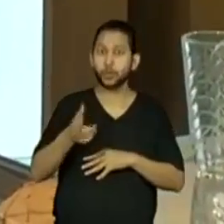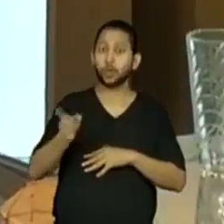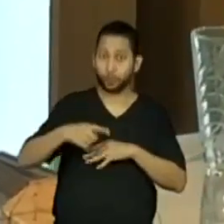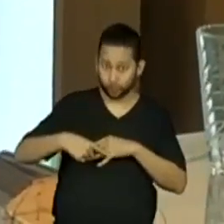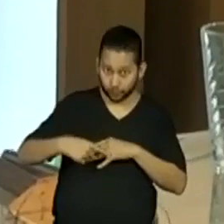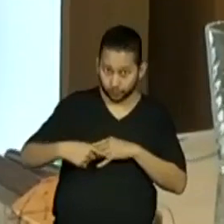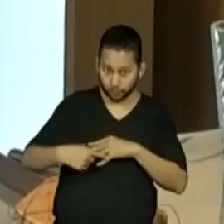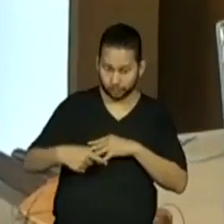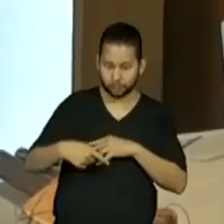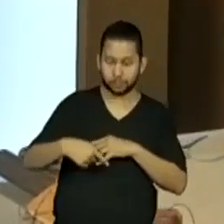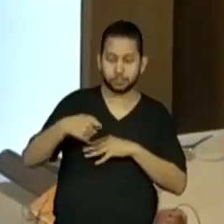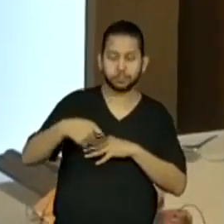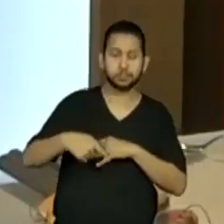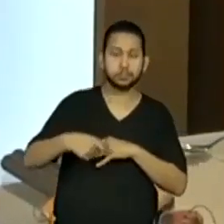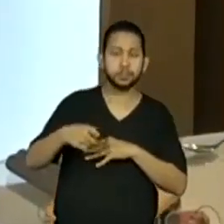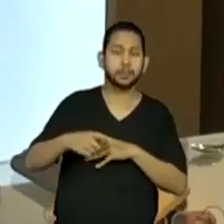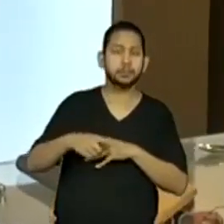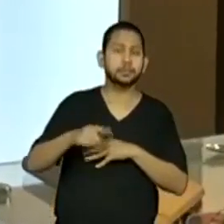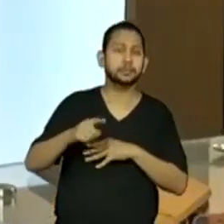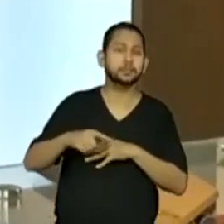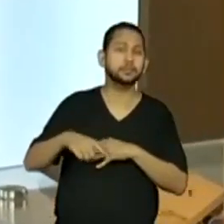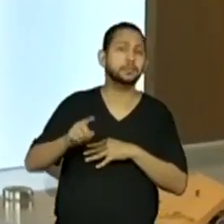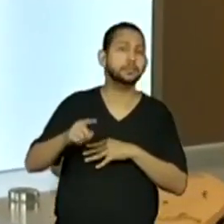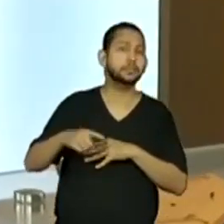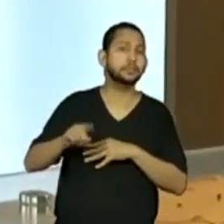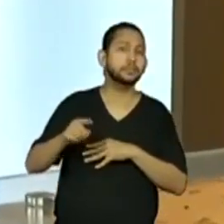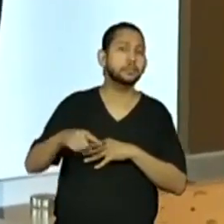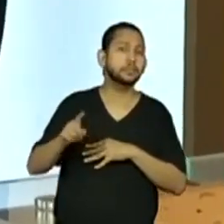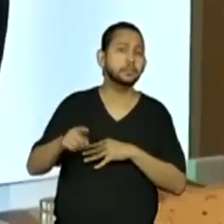Mais uma vez.